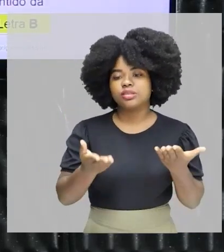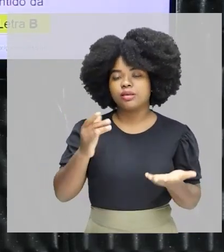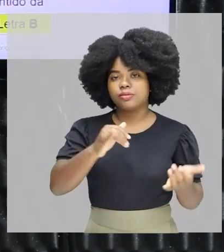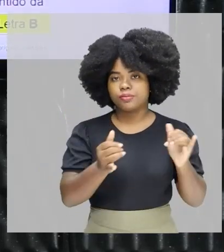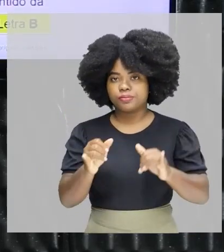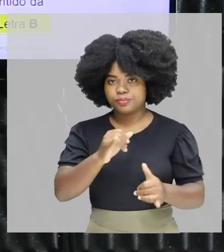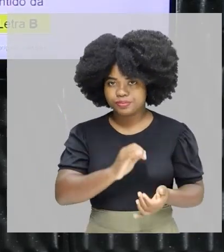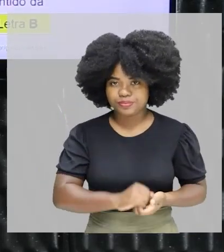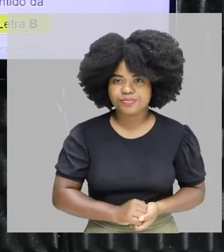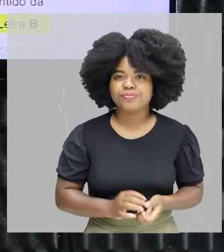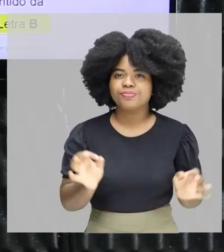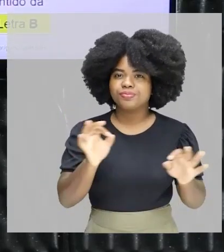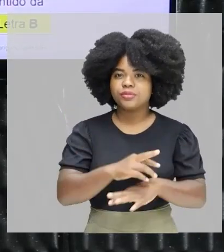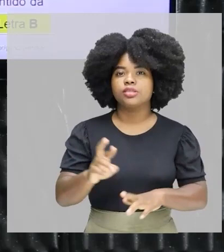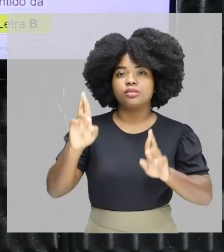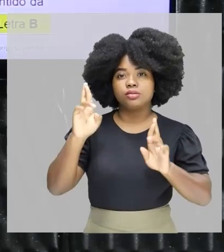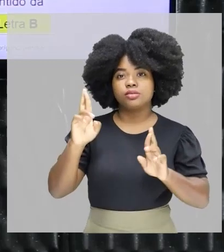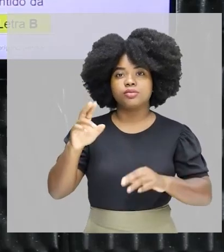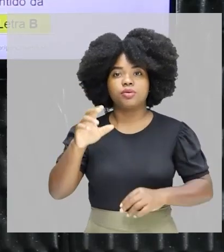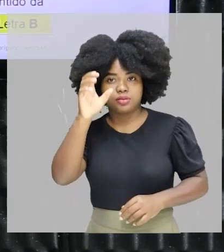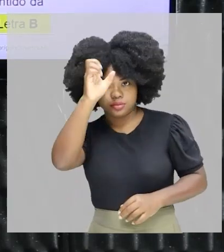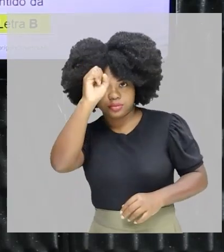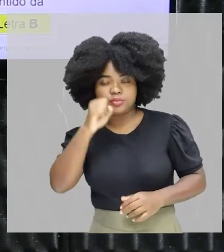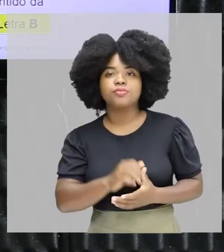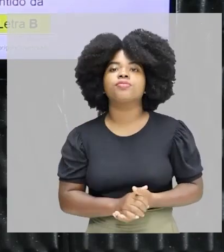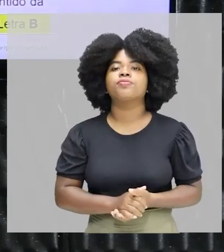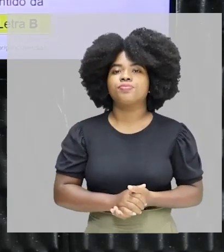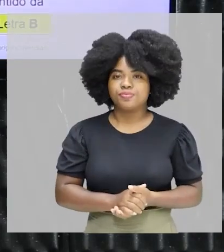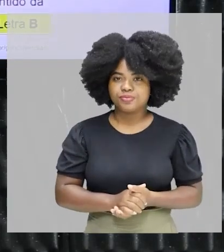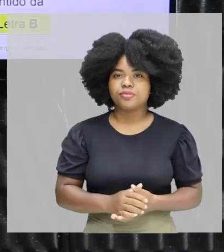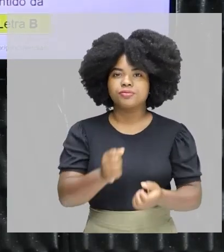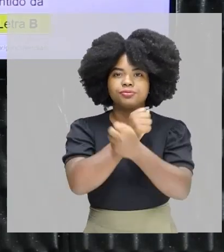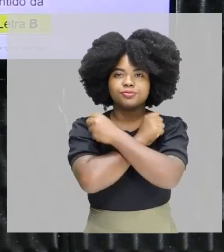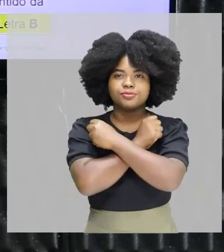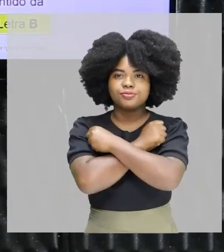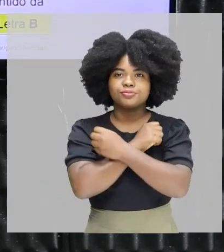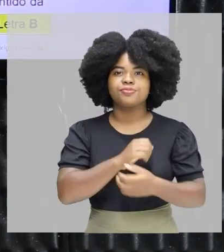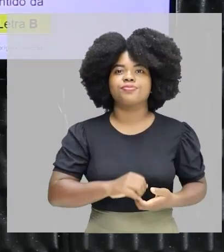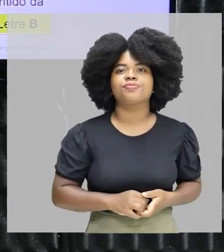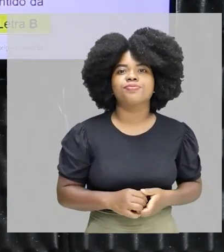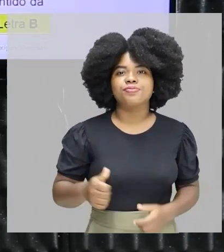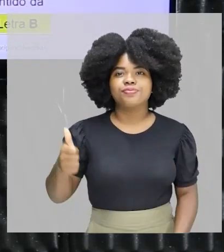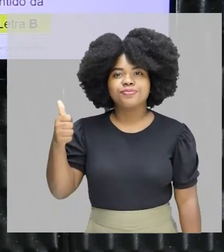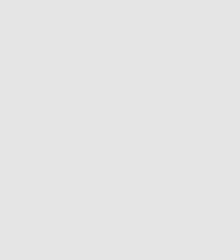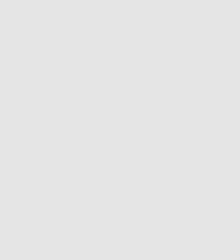Espero que vocês tenham gostado. Ficando por aqui. Forte abraço a todos. Valeu!